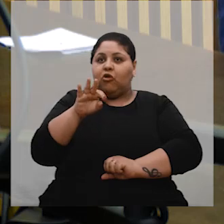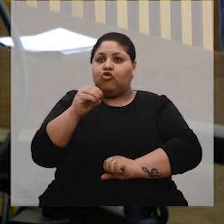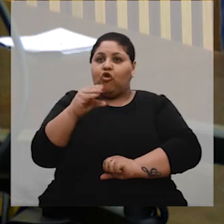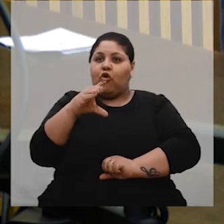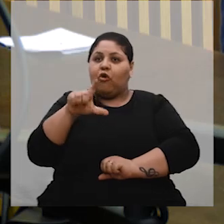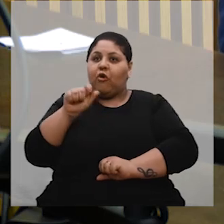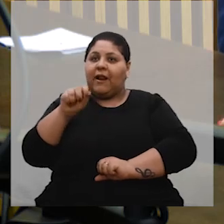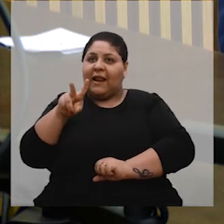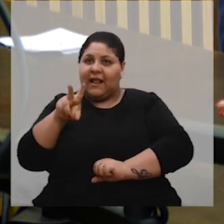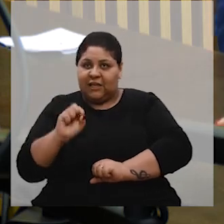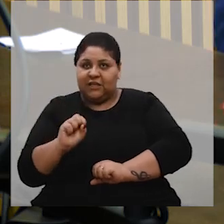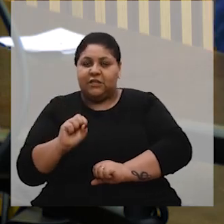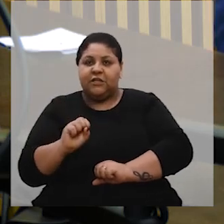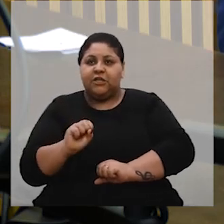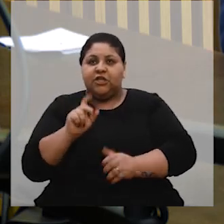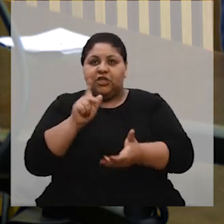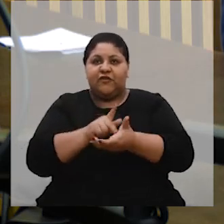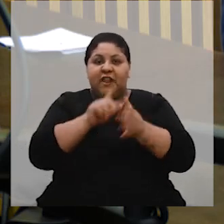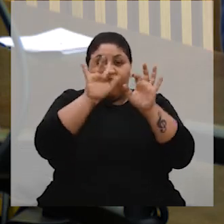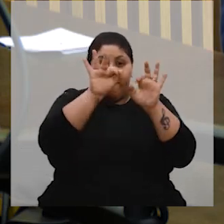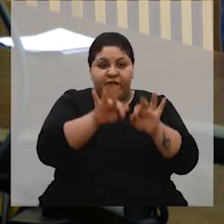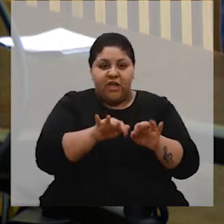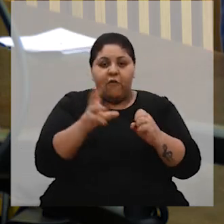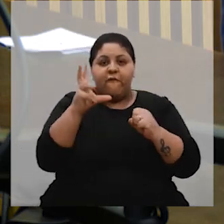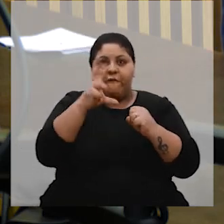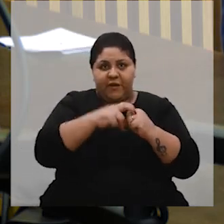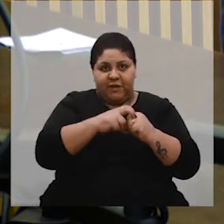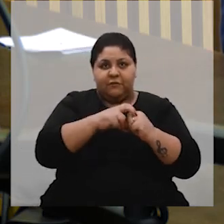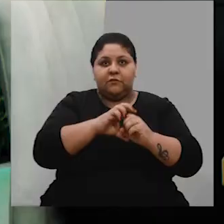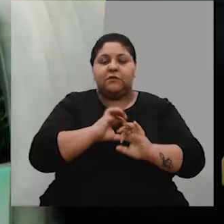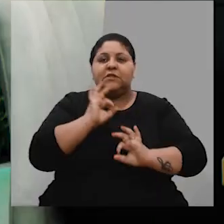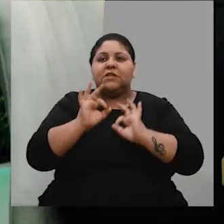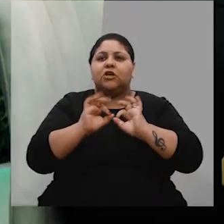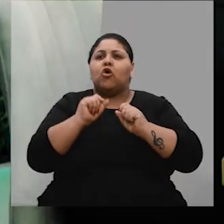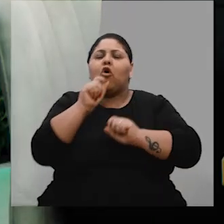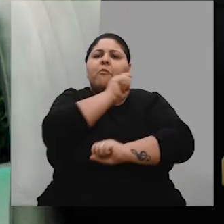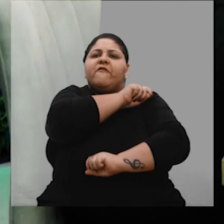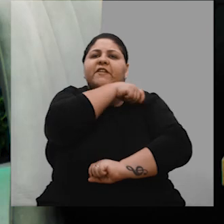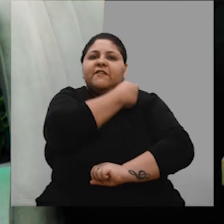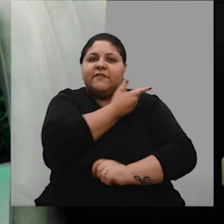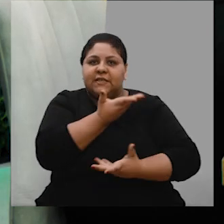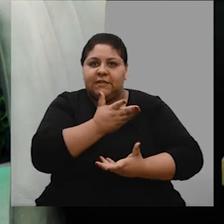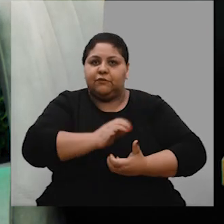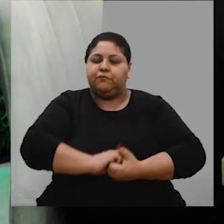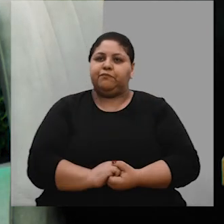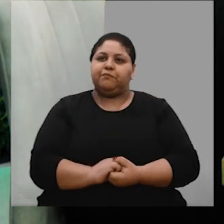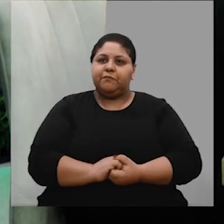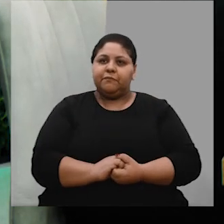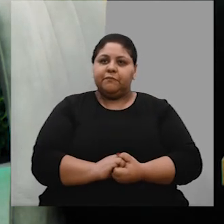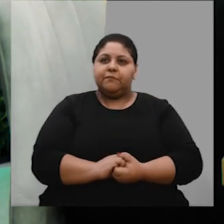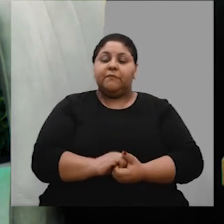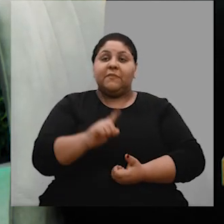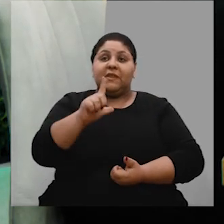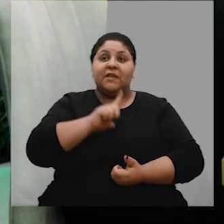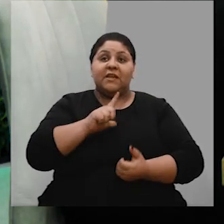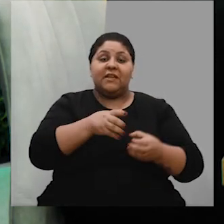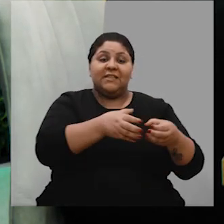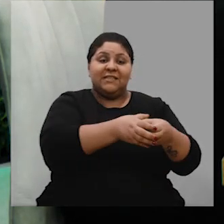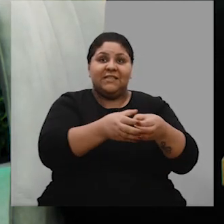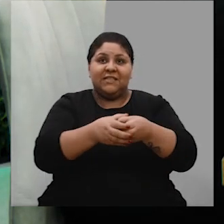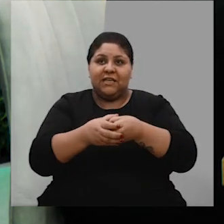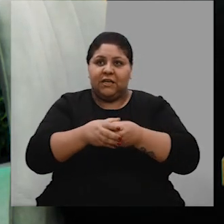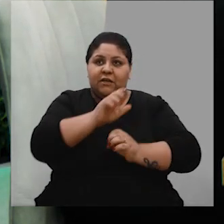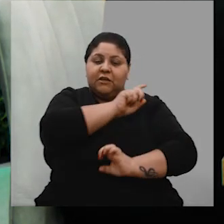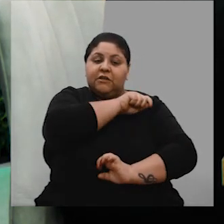para conseguir, de fato, matar, eliminar o vírus. Certo. Como é feita a fiscalização? Existe equipes